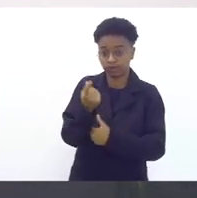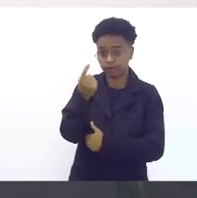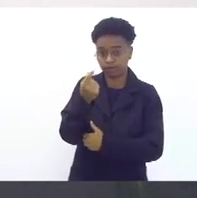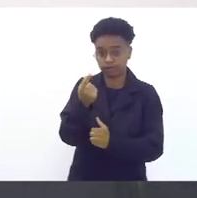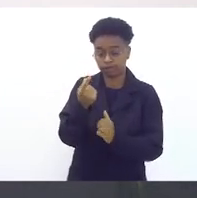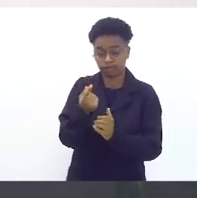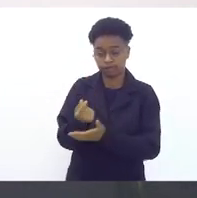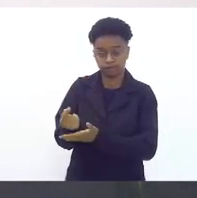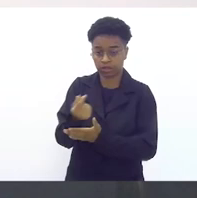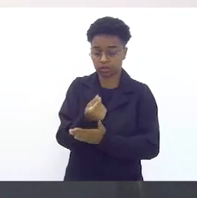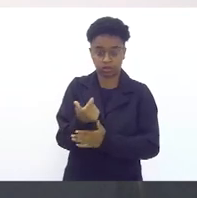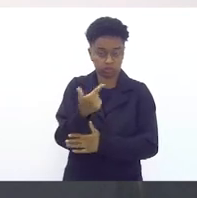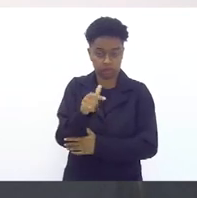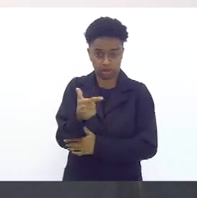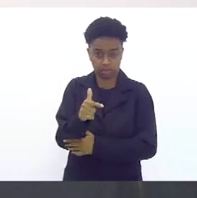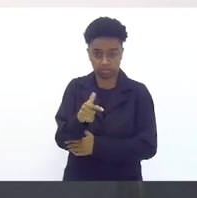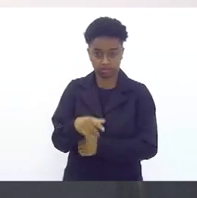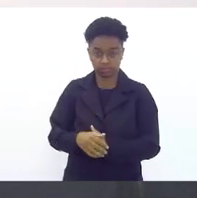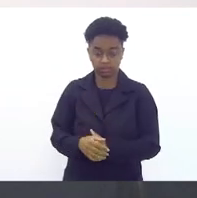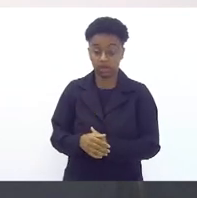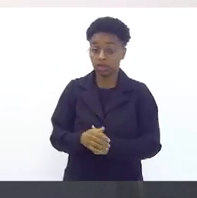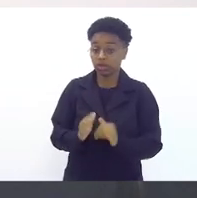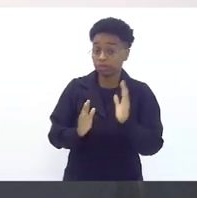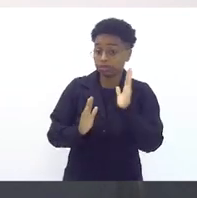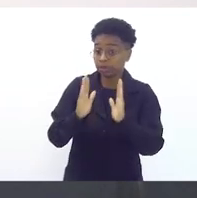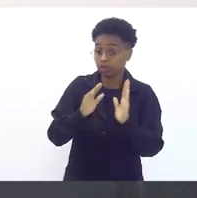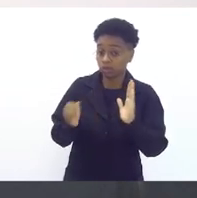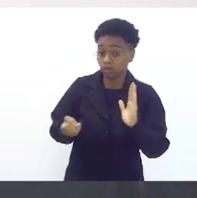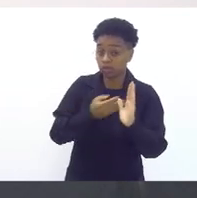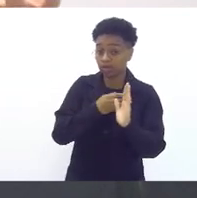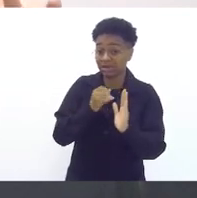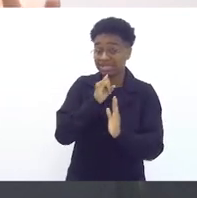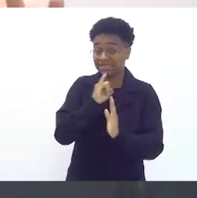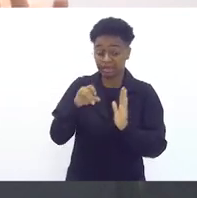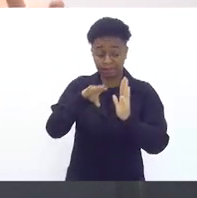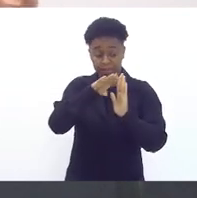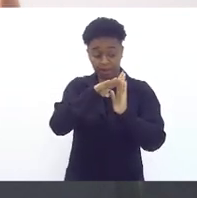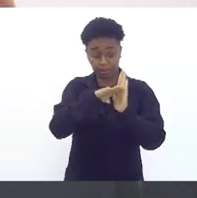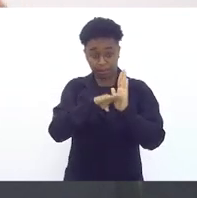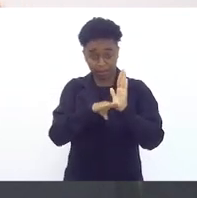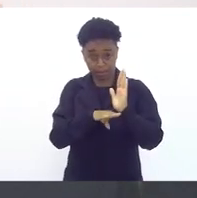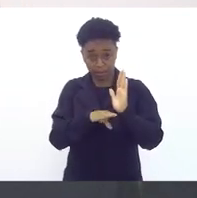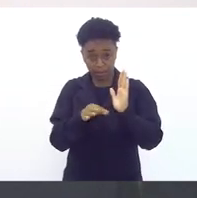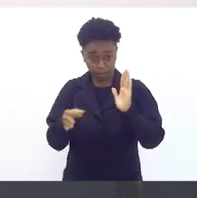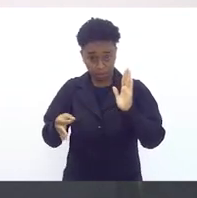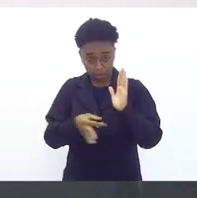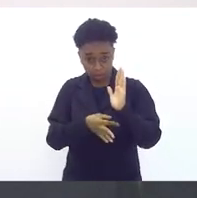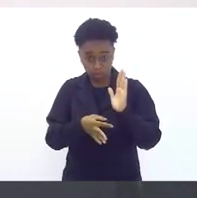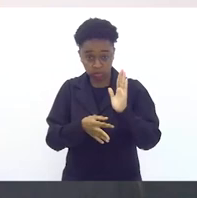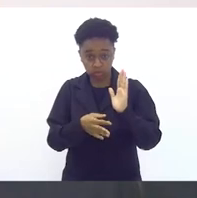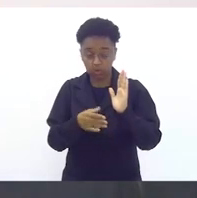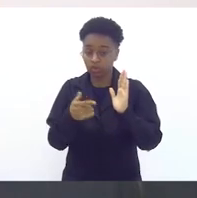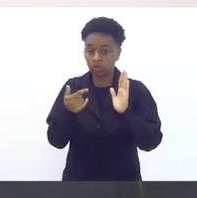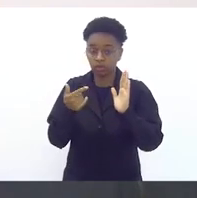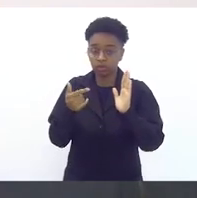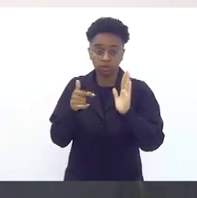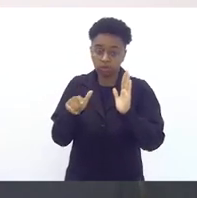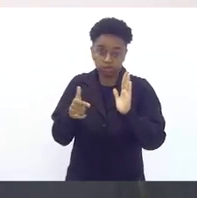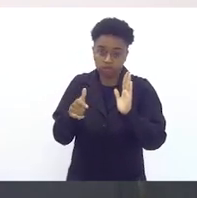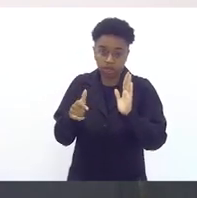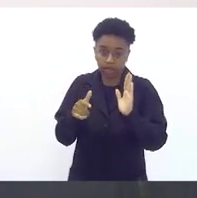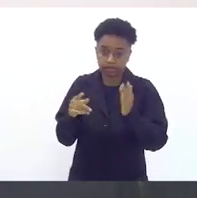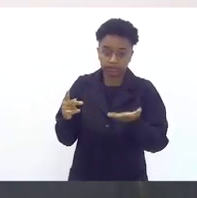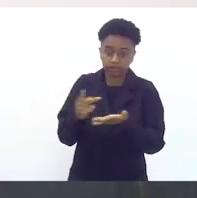Nesse novo regime, é que tudo aquilo que tivesse sido listado nele não teria óbice no novo